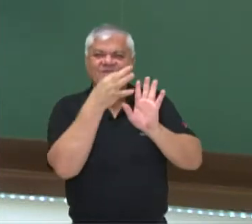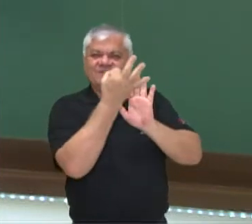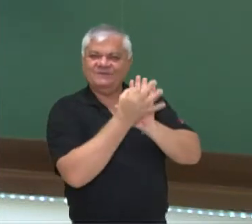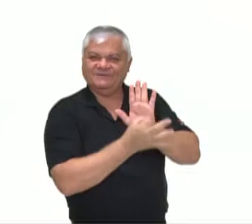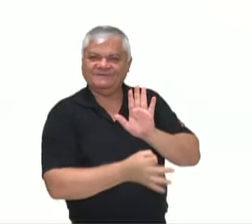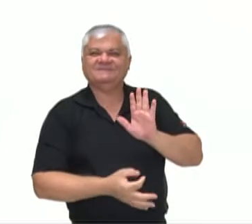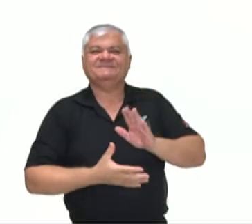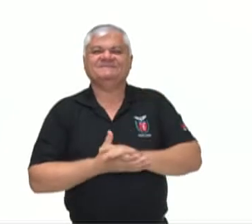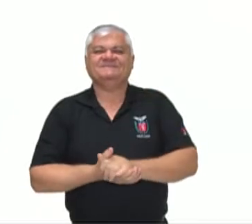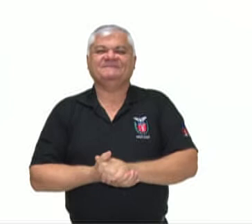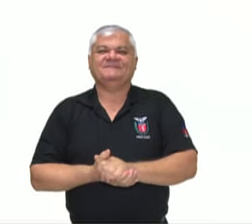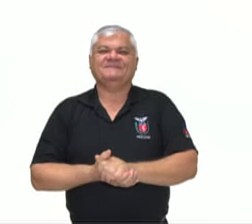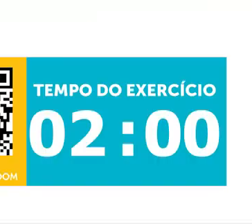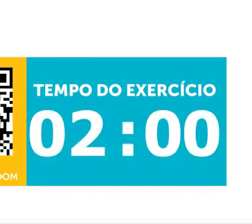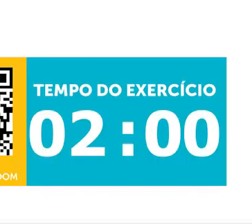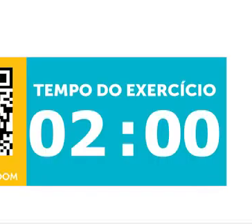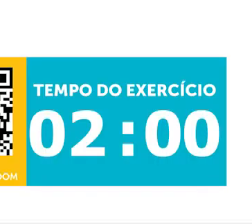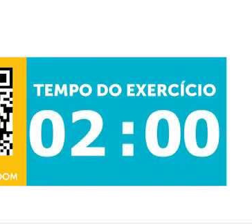correção.